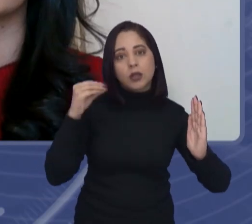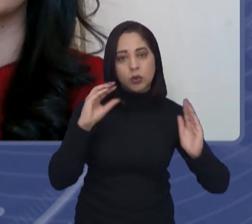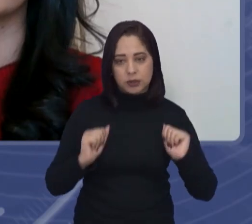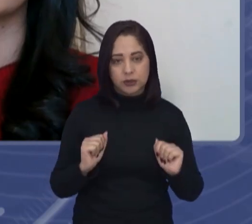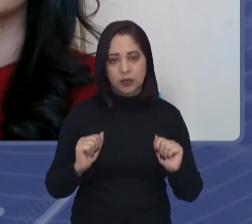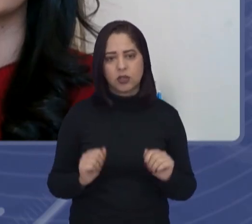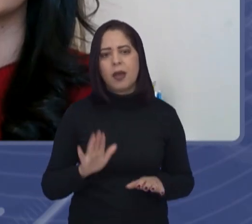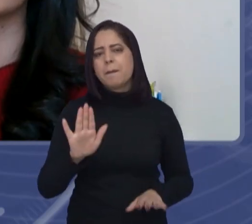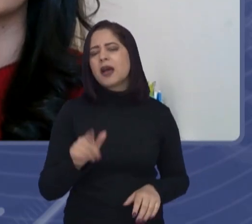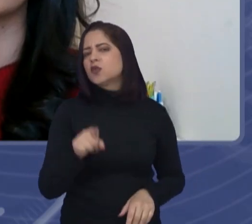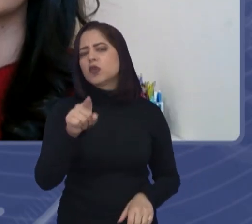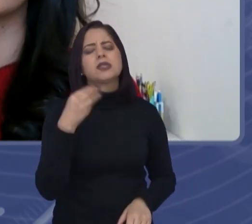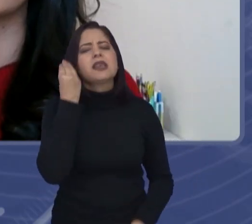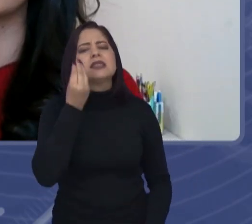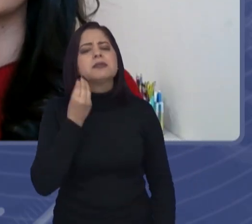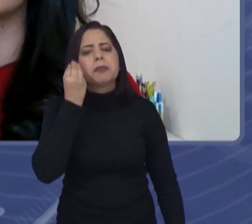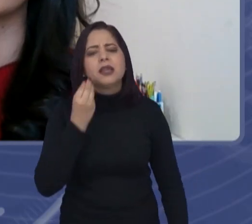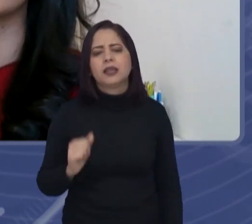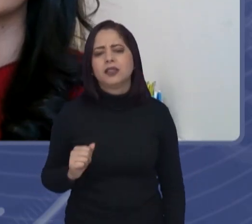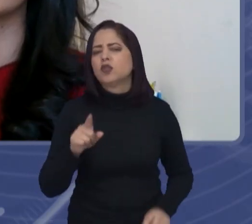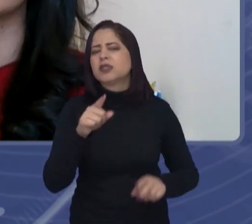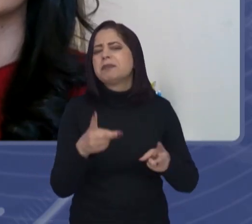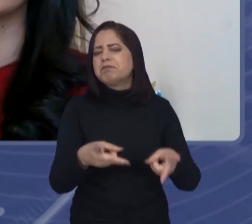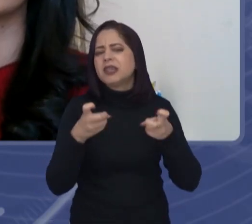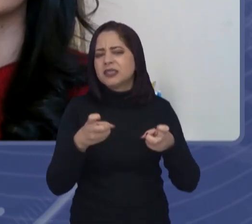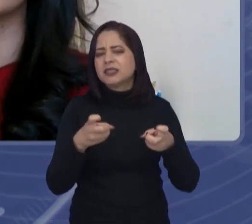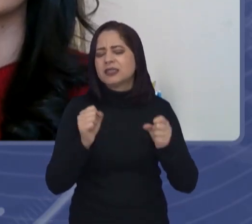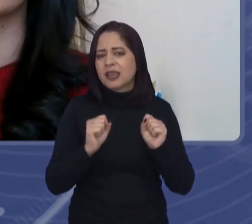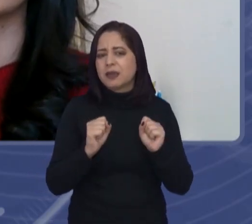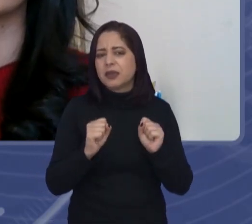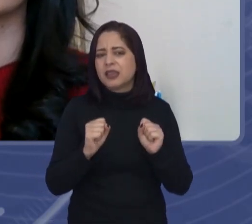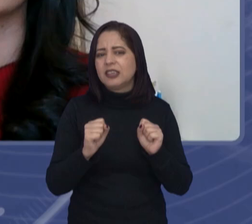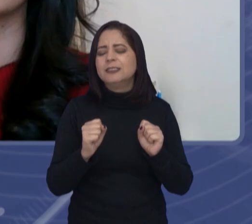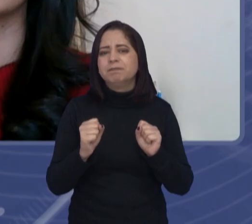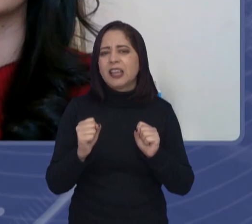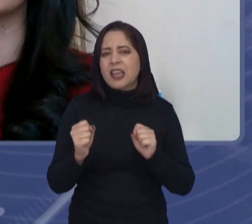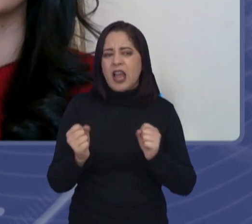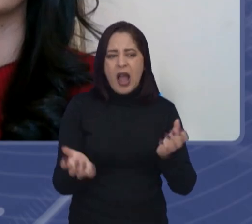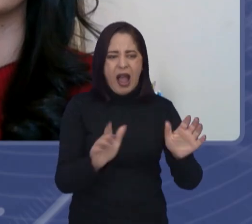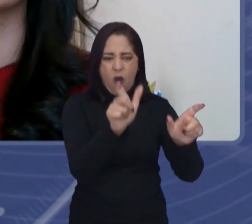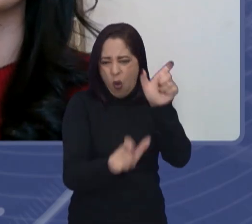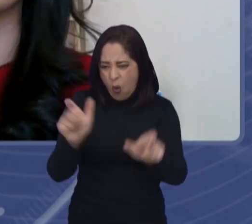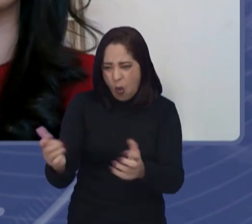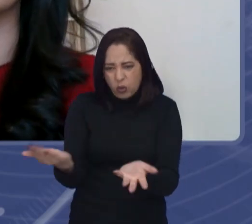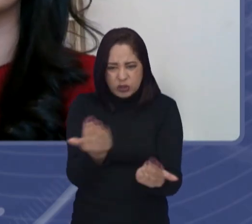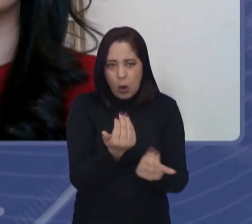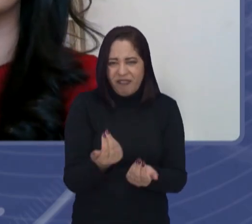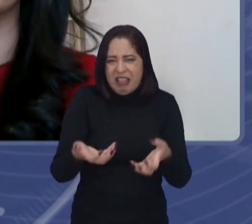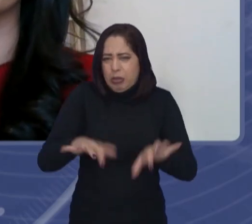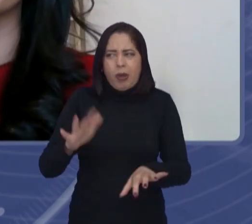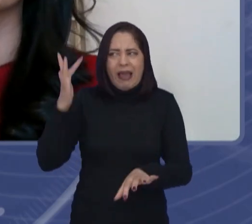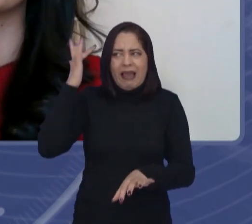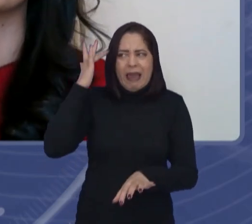prática com os jovens, que a juventude está, de fato, abrindo mão de amadurecer? Você enxerga